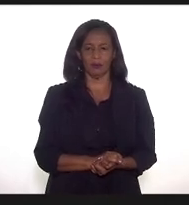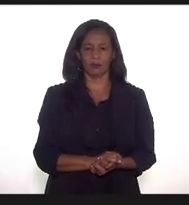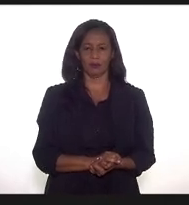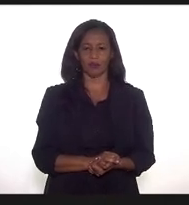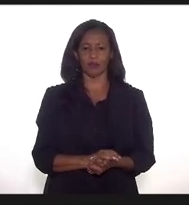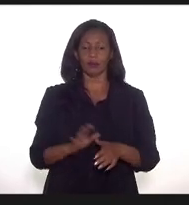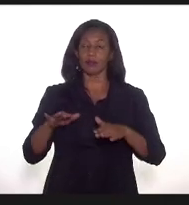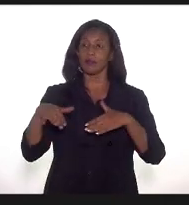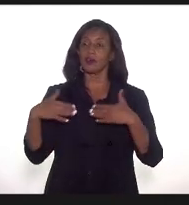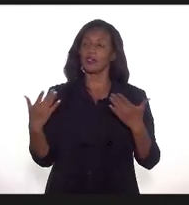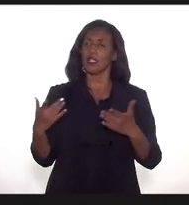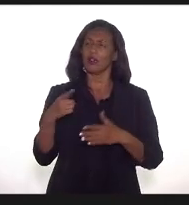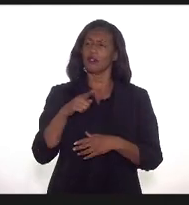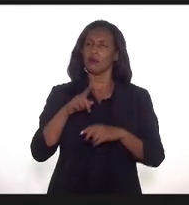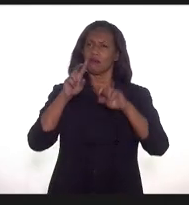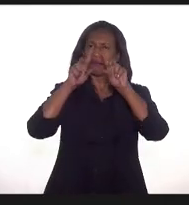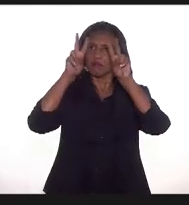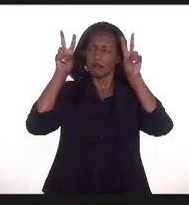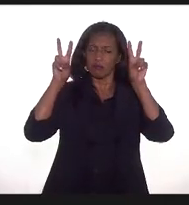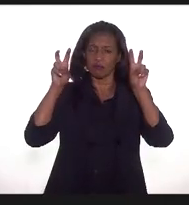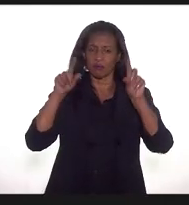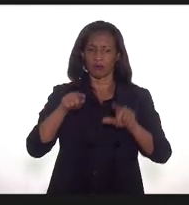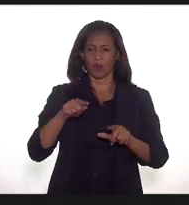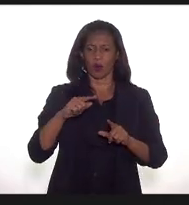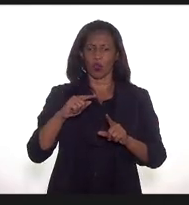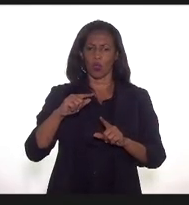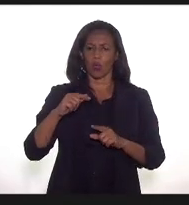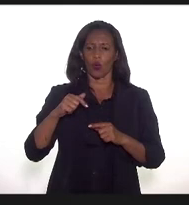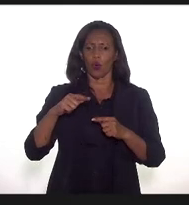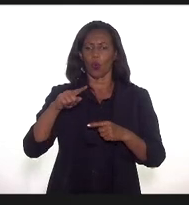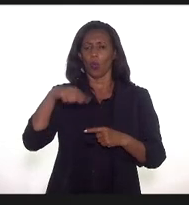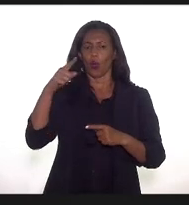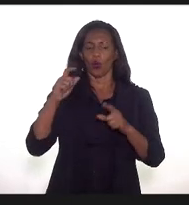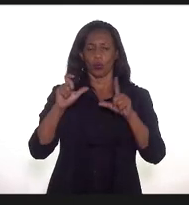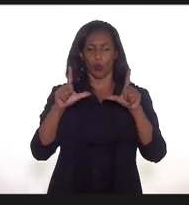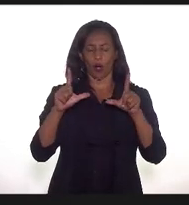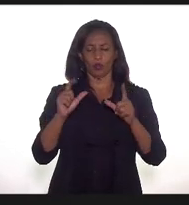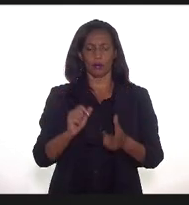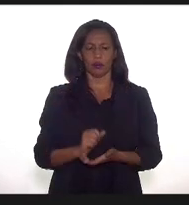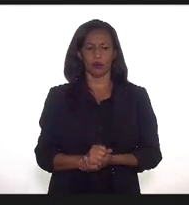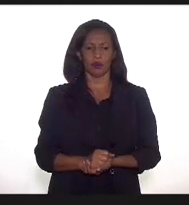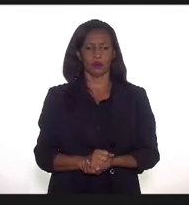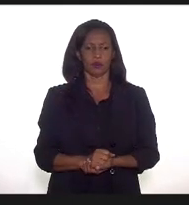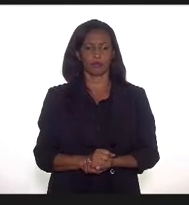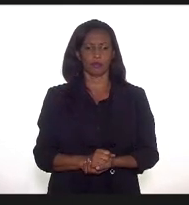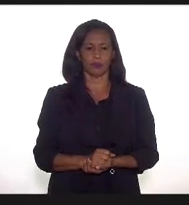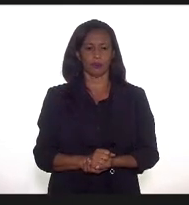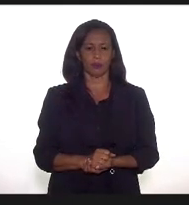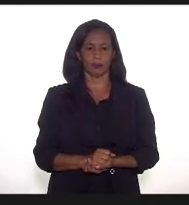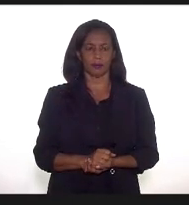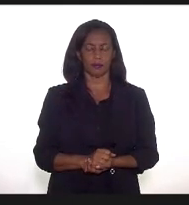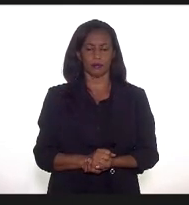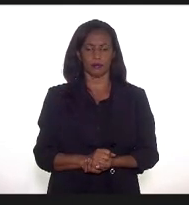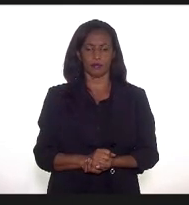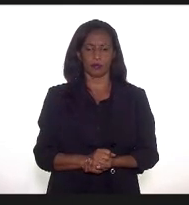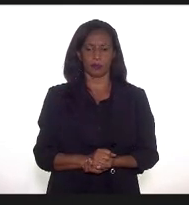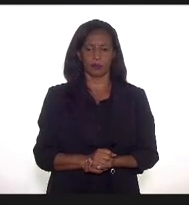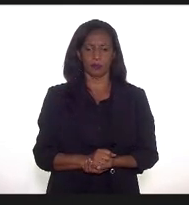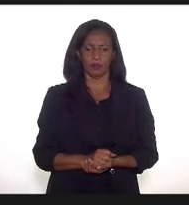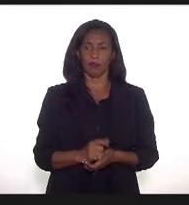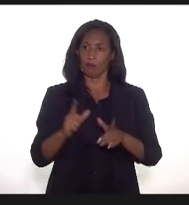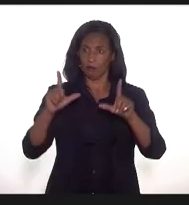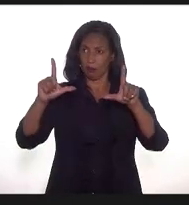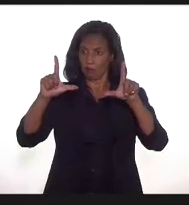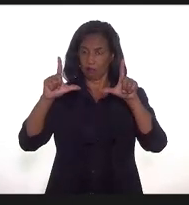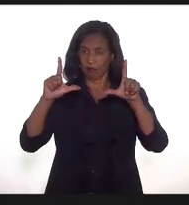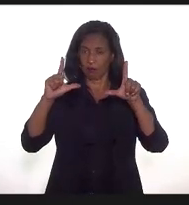Então, isso suposto, você pode ir para o próprio próximo quadro, Zanit, por favor? Isso. Aqui está a nossa